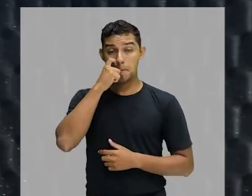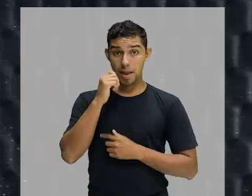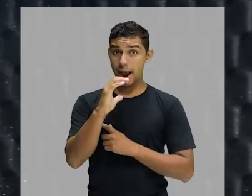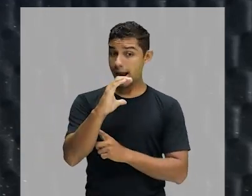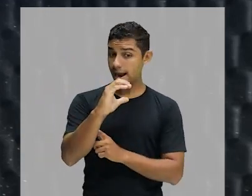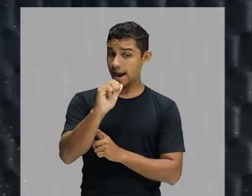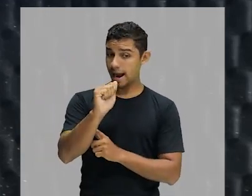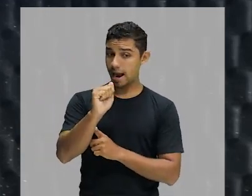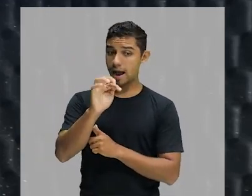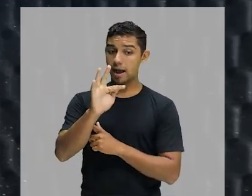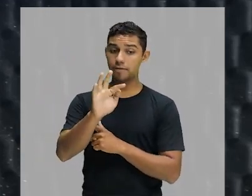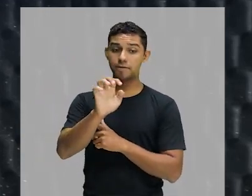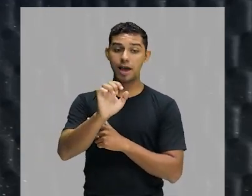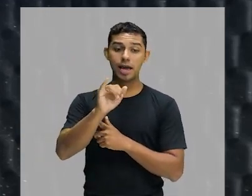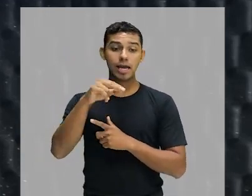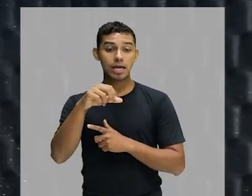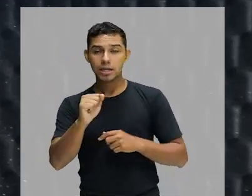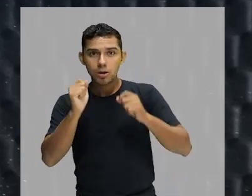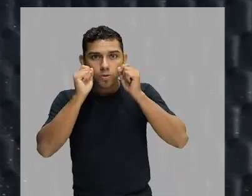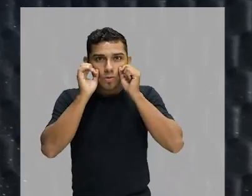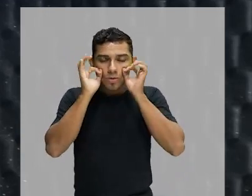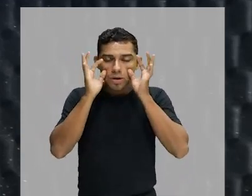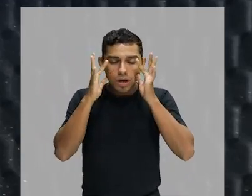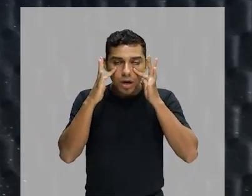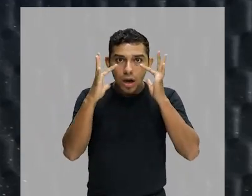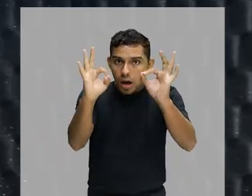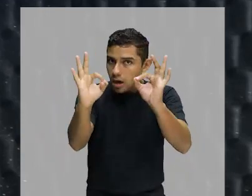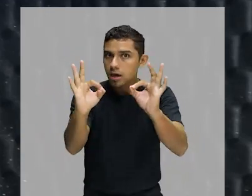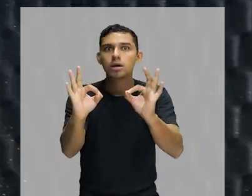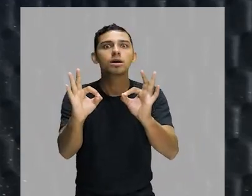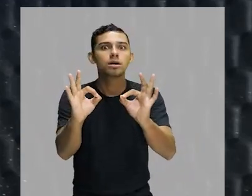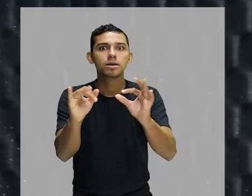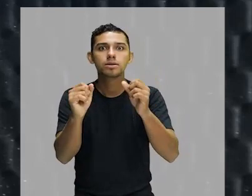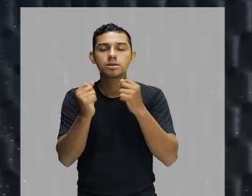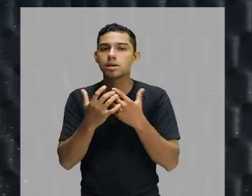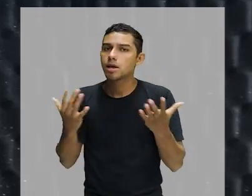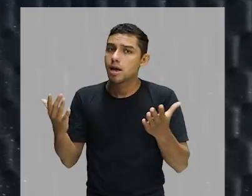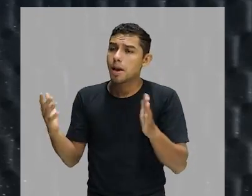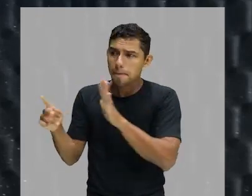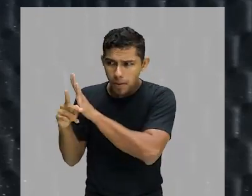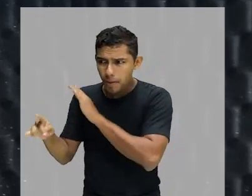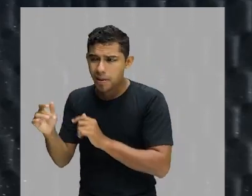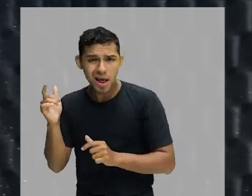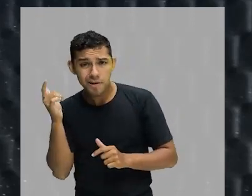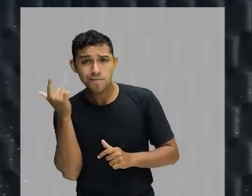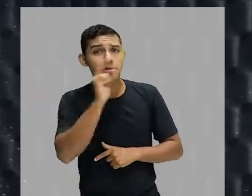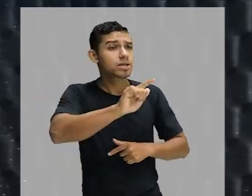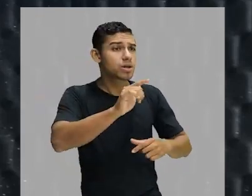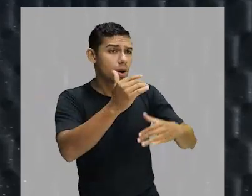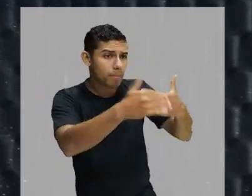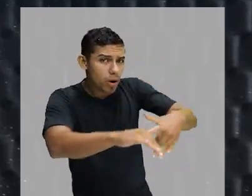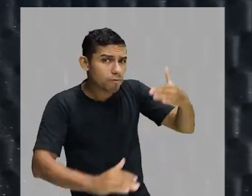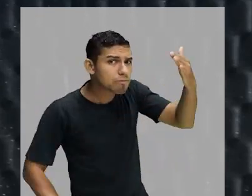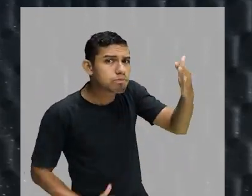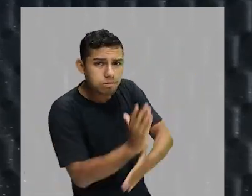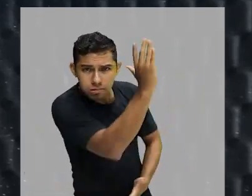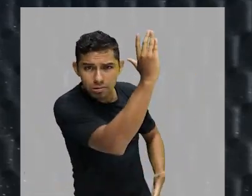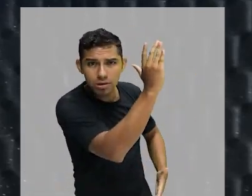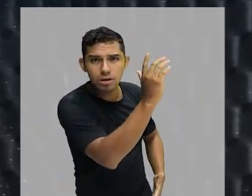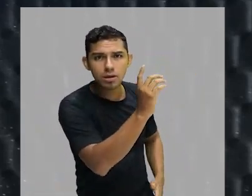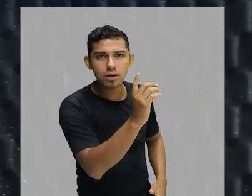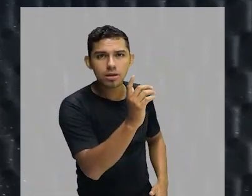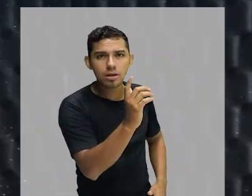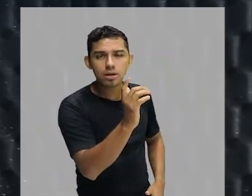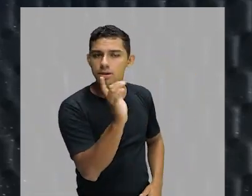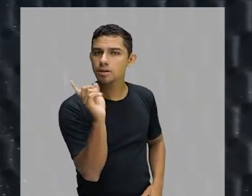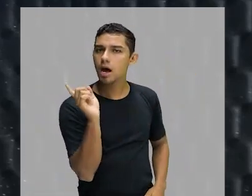cafeína, deixou ela mais em estado de alerta. Não estou dizendo aqui que por conta disso ela venceu a prova. Estou dizendo só uma estratégia na